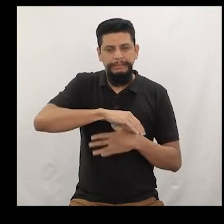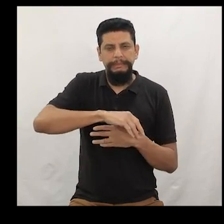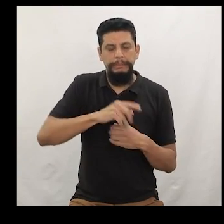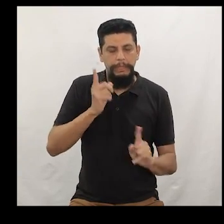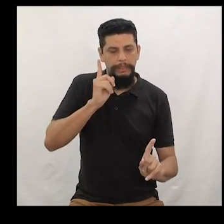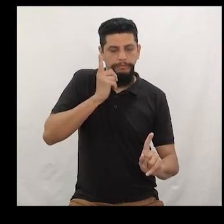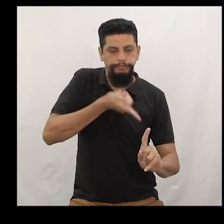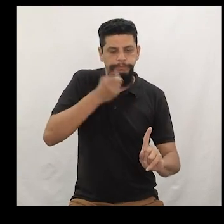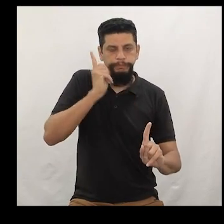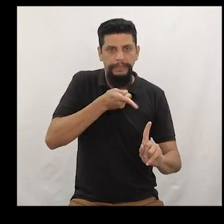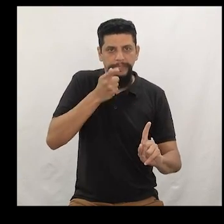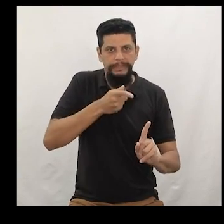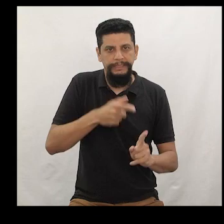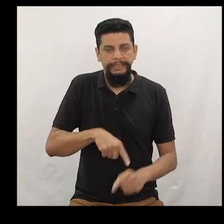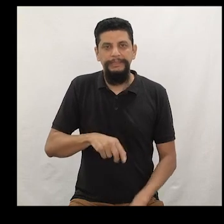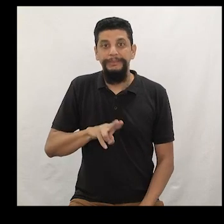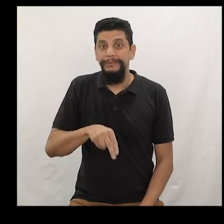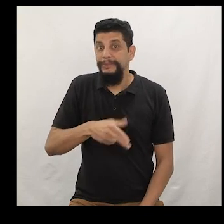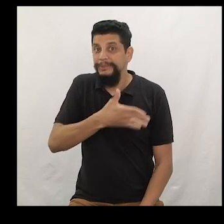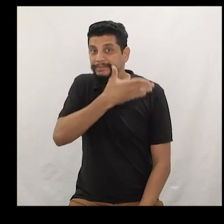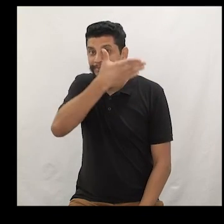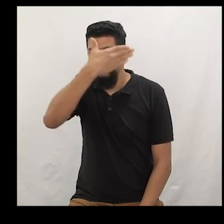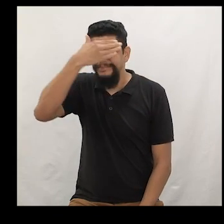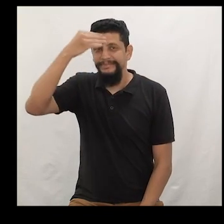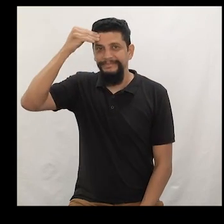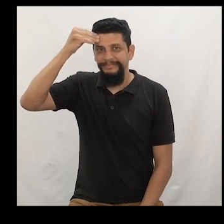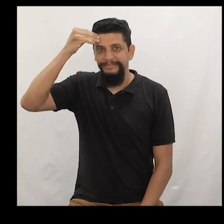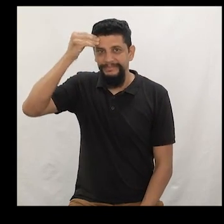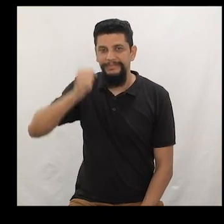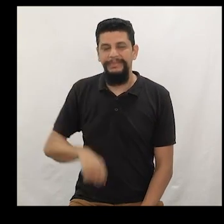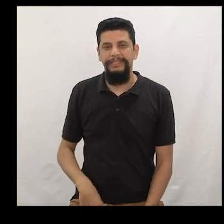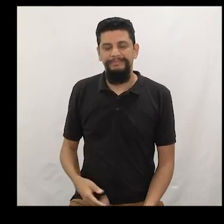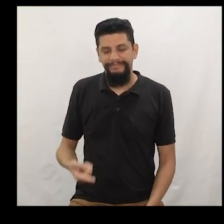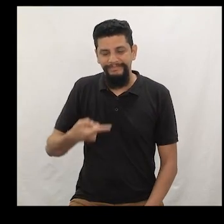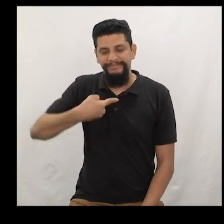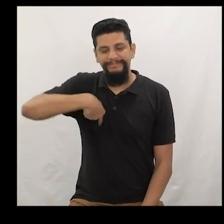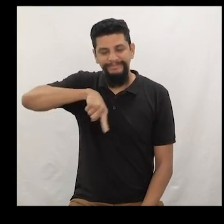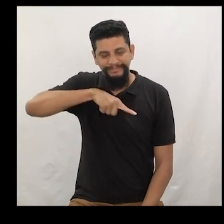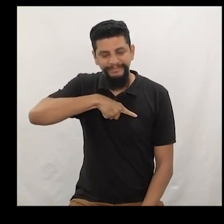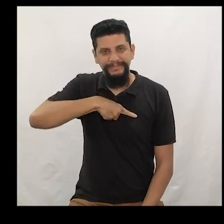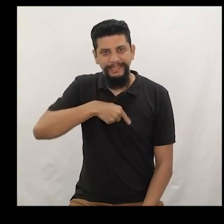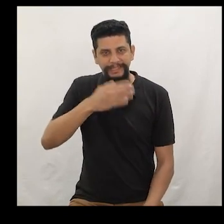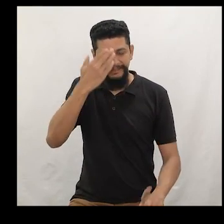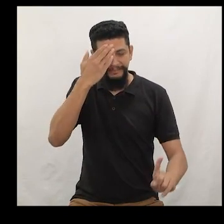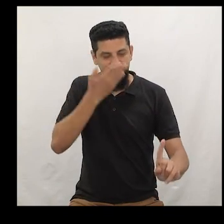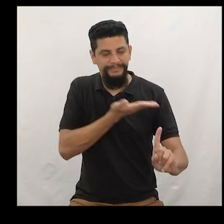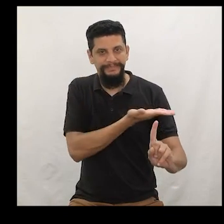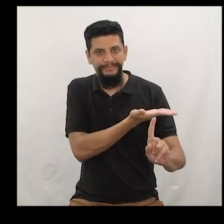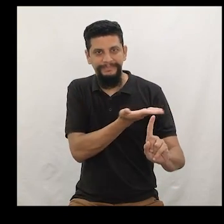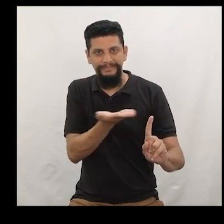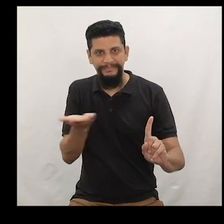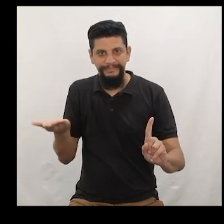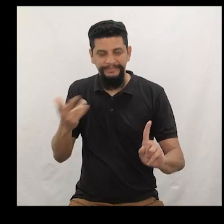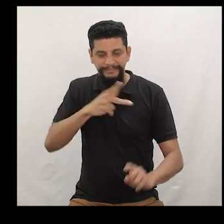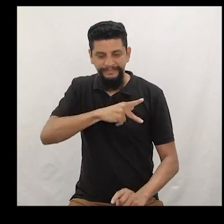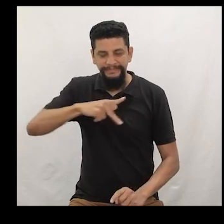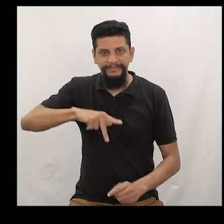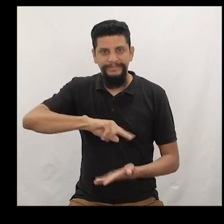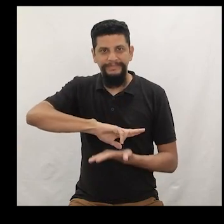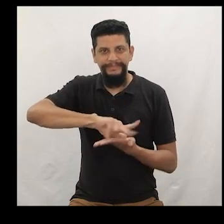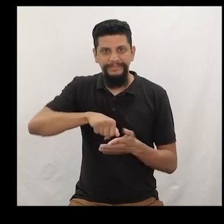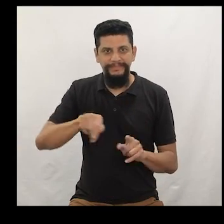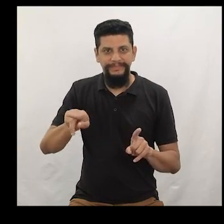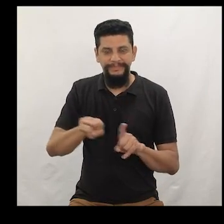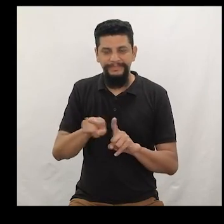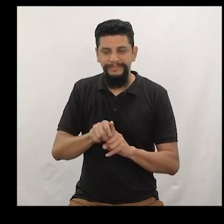de tanta bronca de amor estar ainda inesquecível. A gente agradece muito.